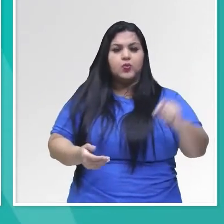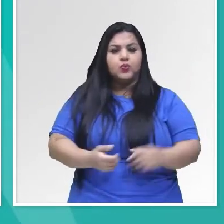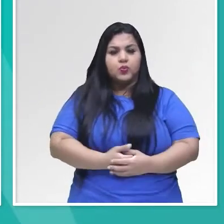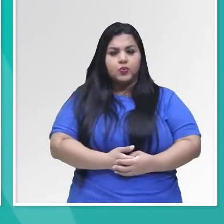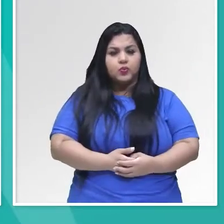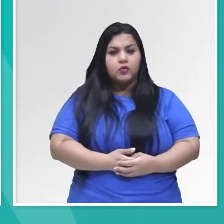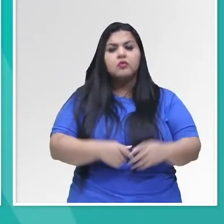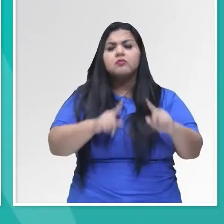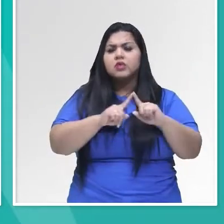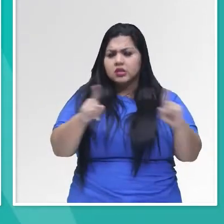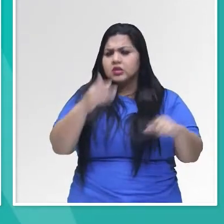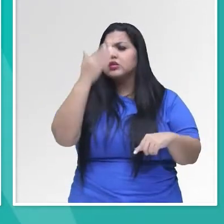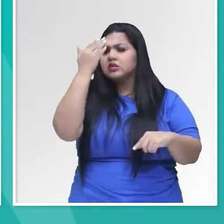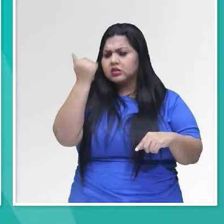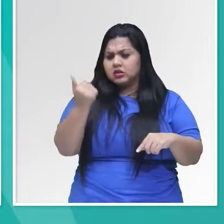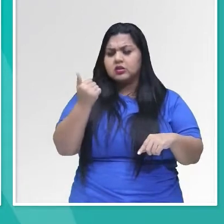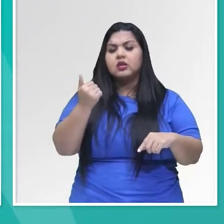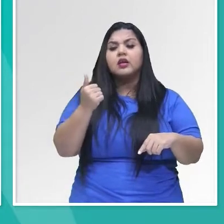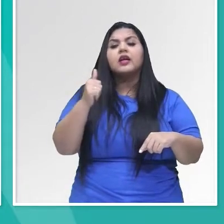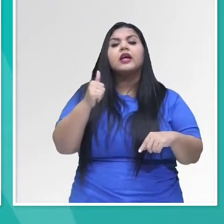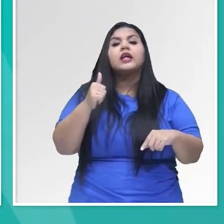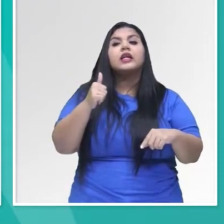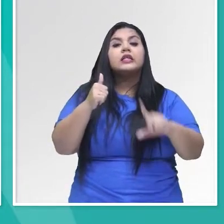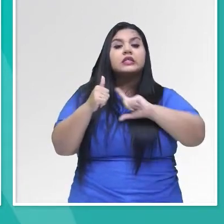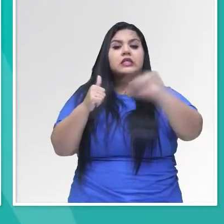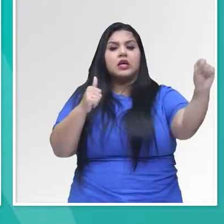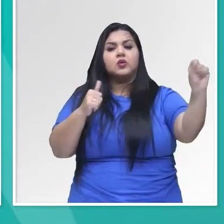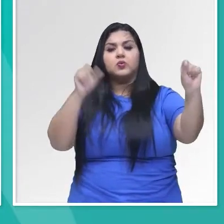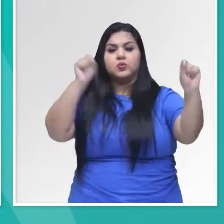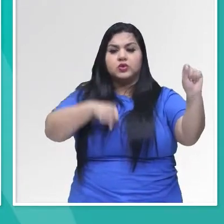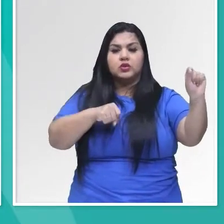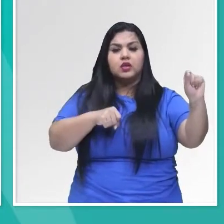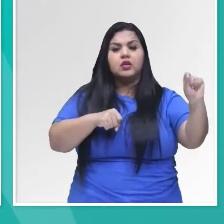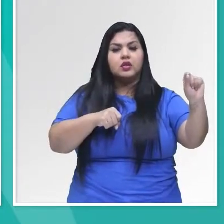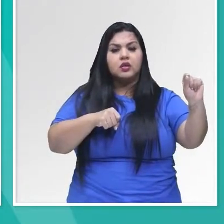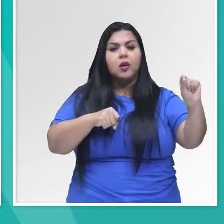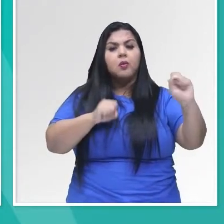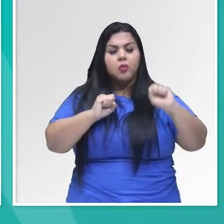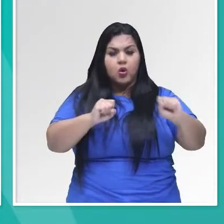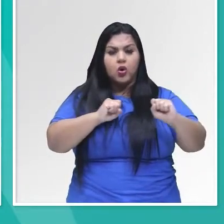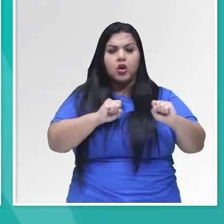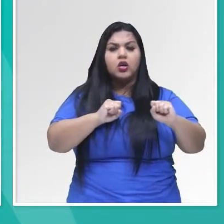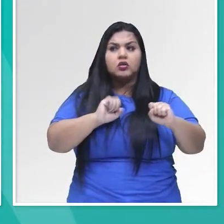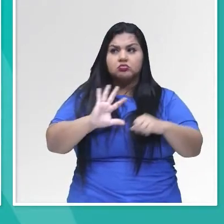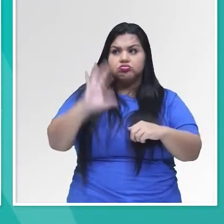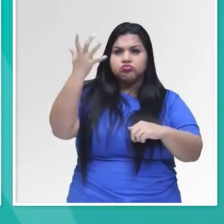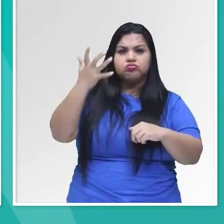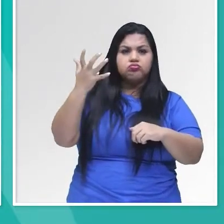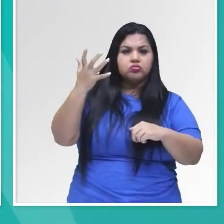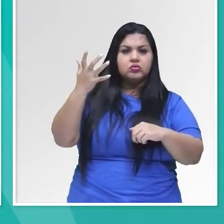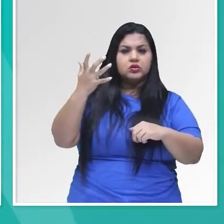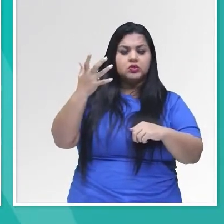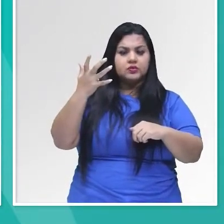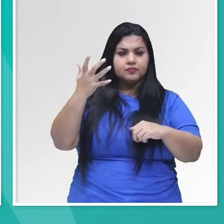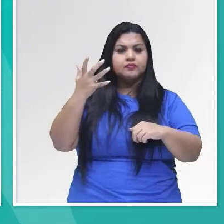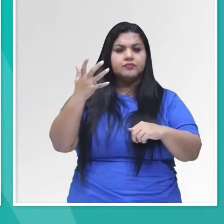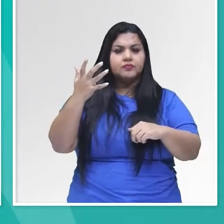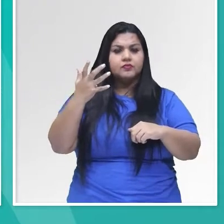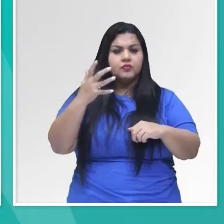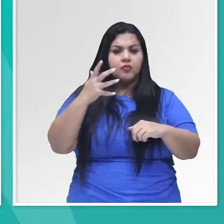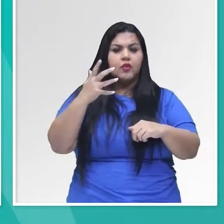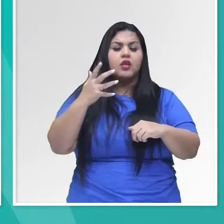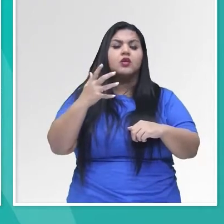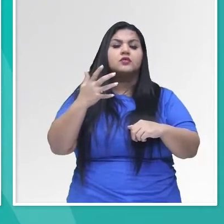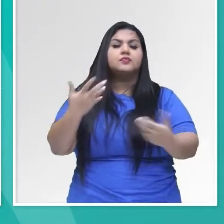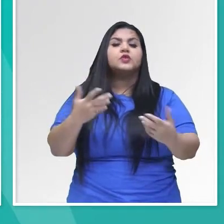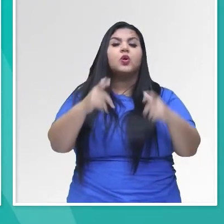Mas ele saiu, é informação suficiente. Se eu quiser, eu acrescento circunstâncias. Circunstâncias.